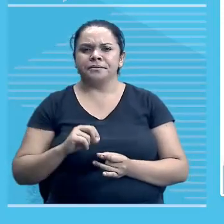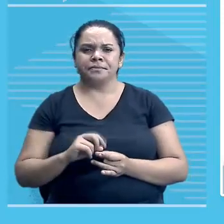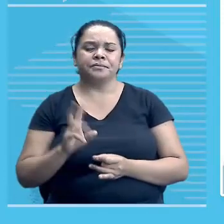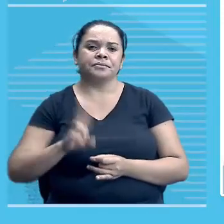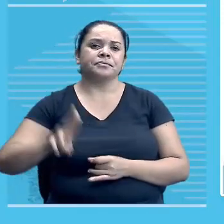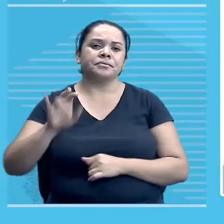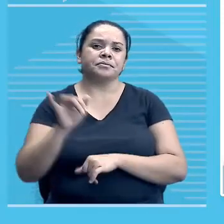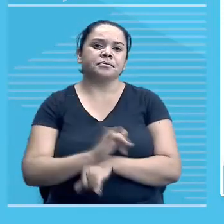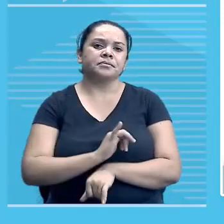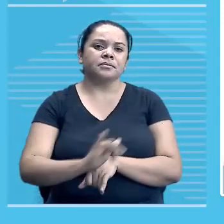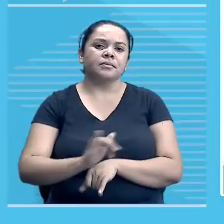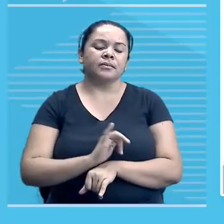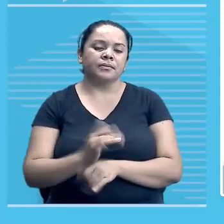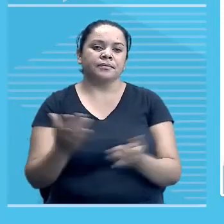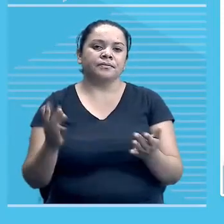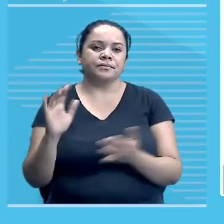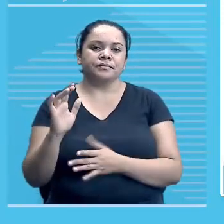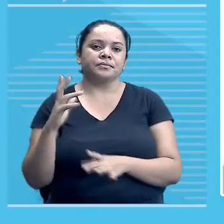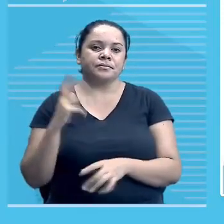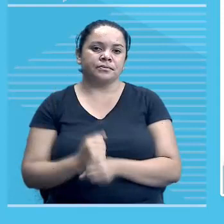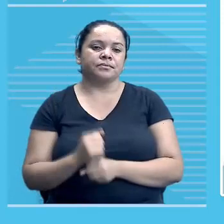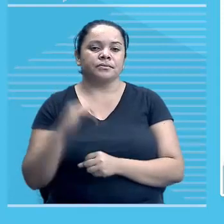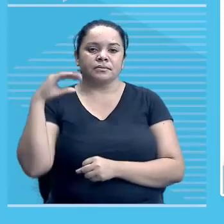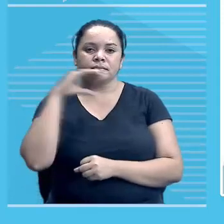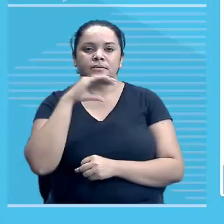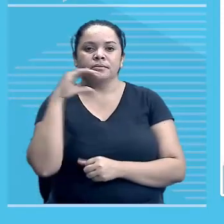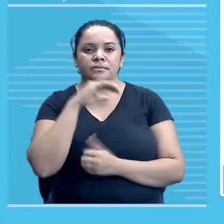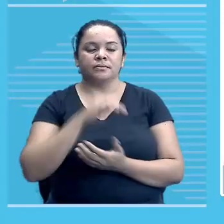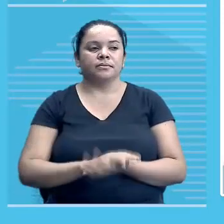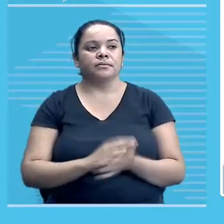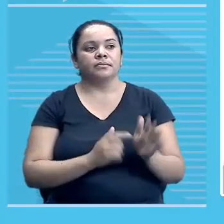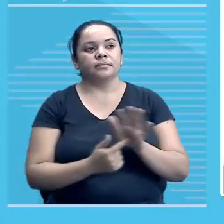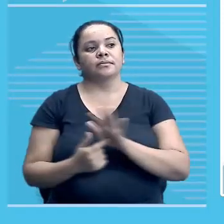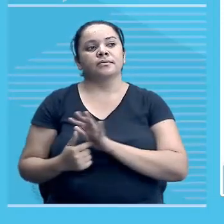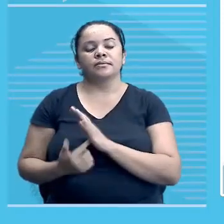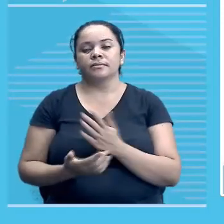rápido. Qual foi, professor? Presta atenção aqui, eu vou até destacar para vocês aqui.